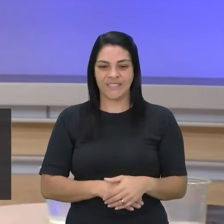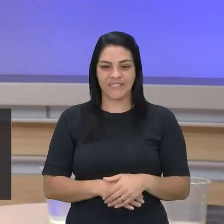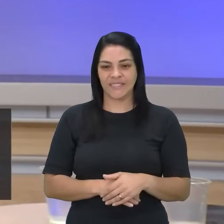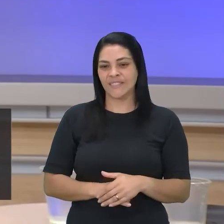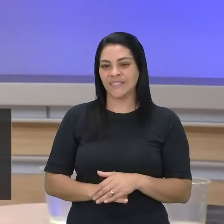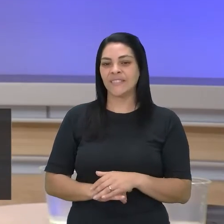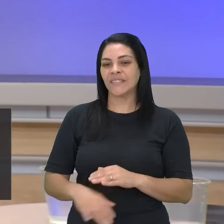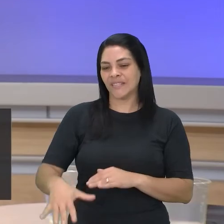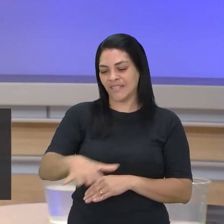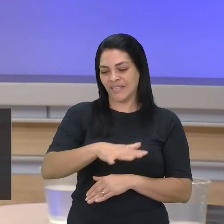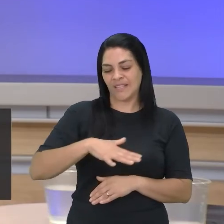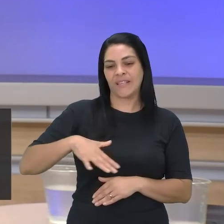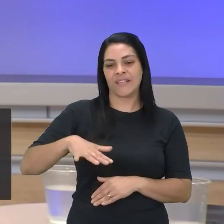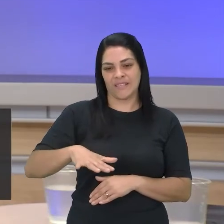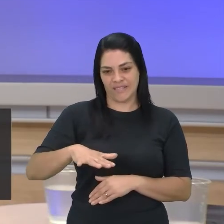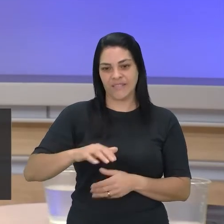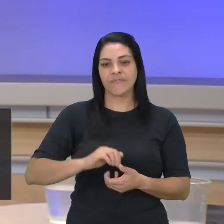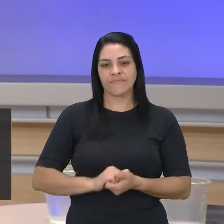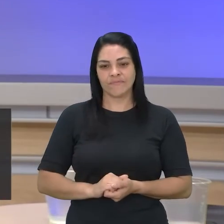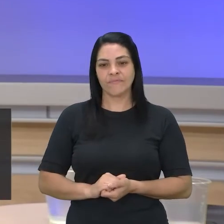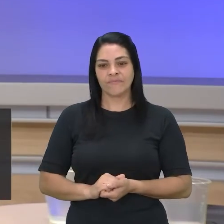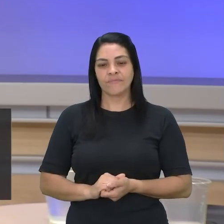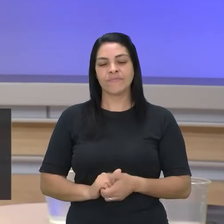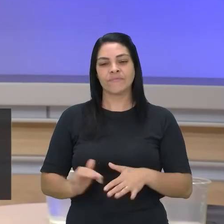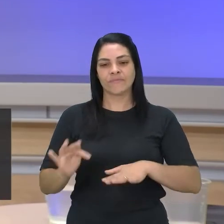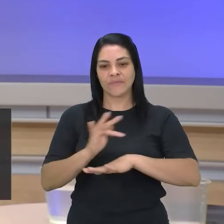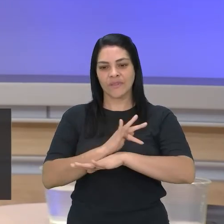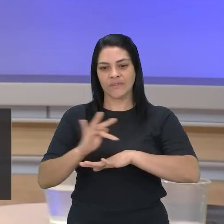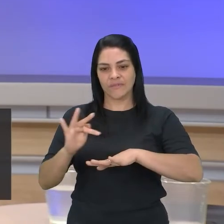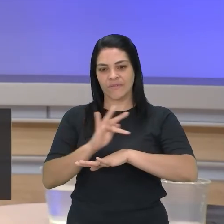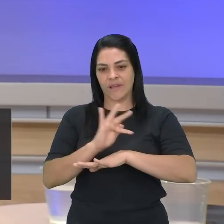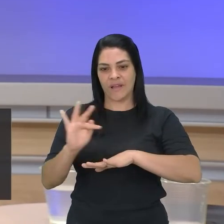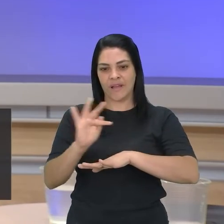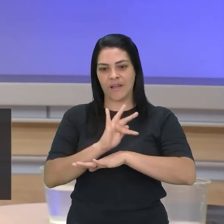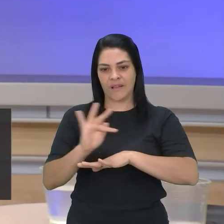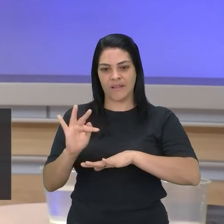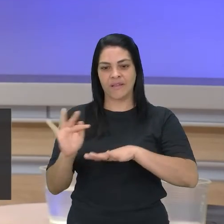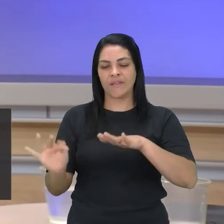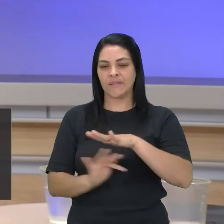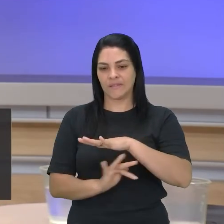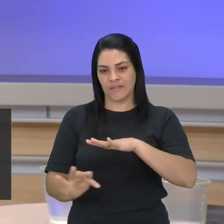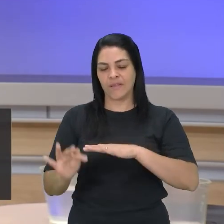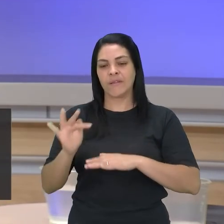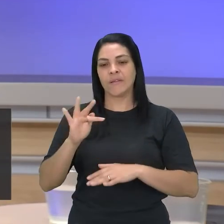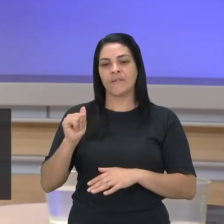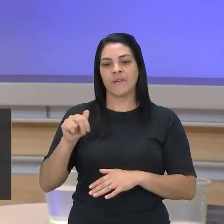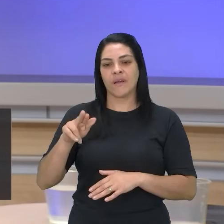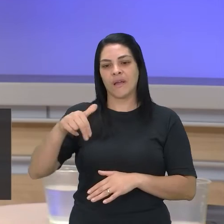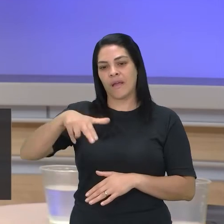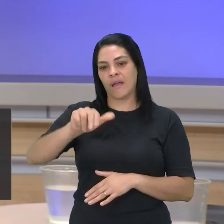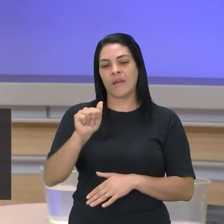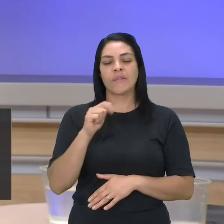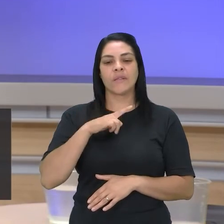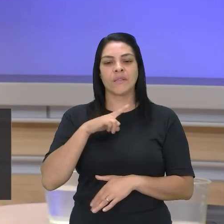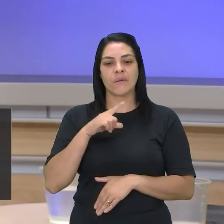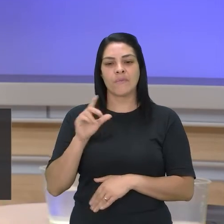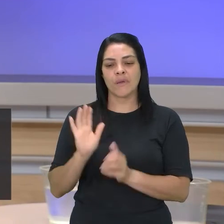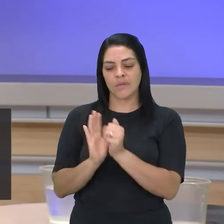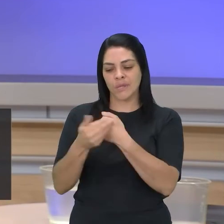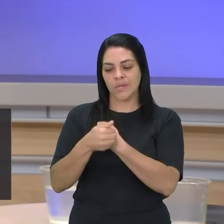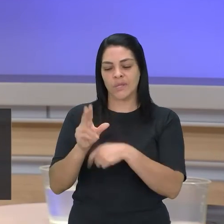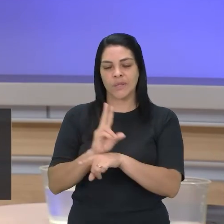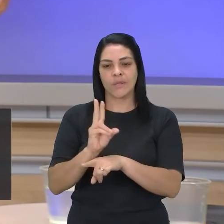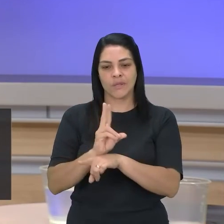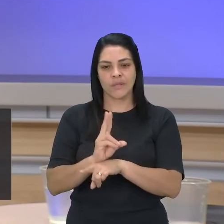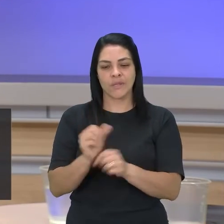onde trampolins, né? Por onde essa fauna pode também, fauna ou de aves e tudo mais, podem passar a abrigar, né?